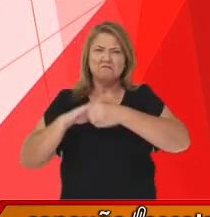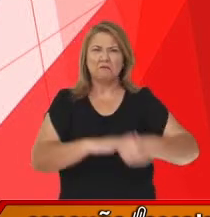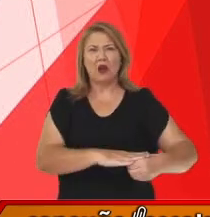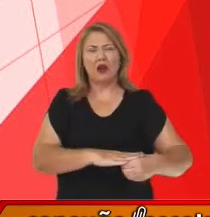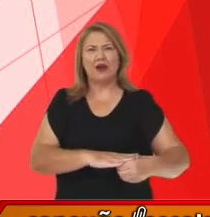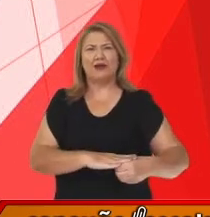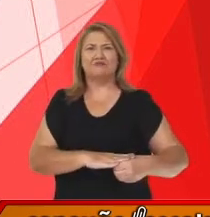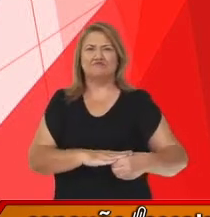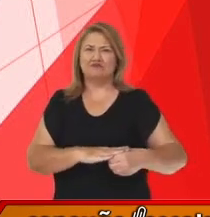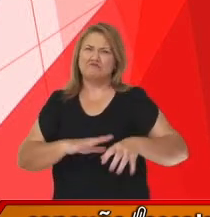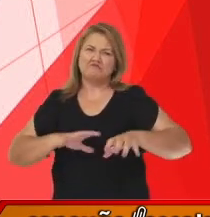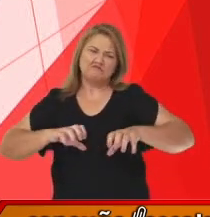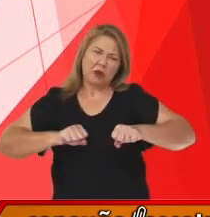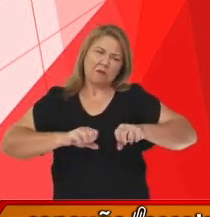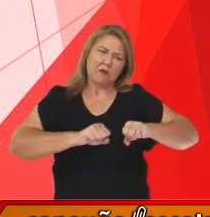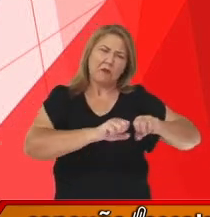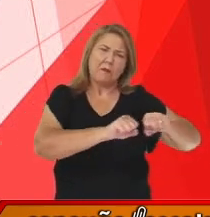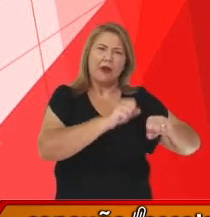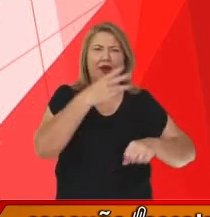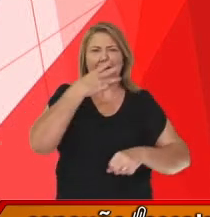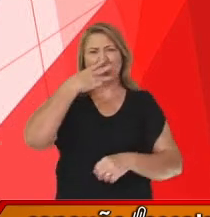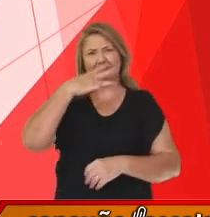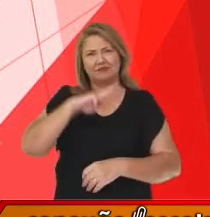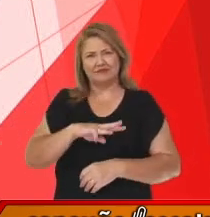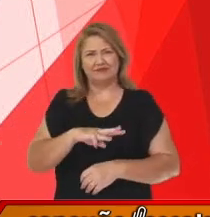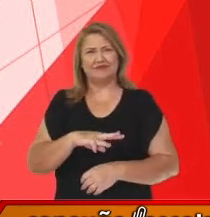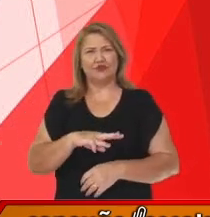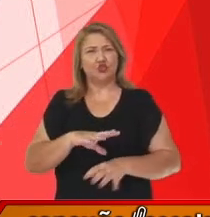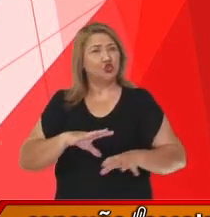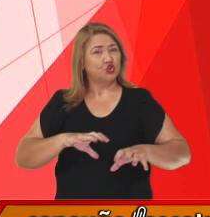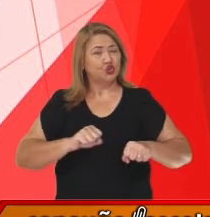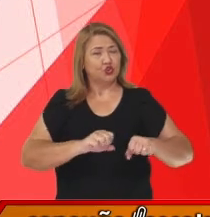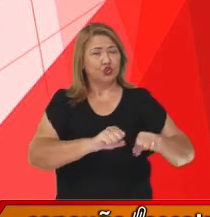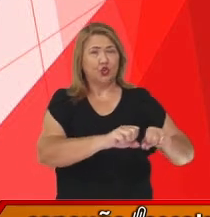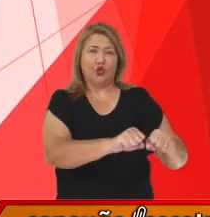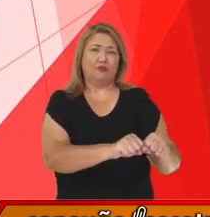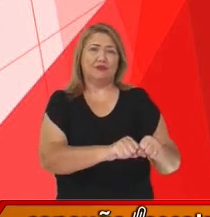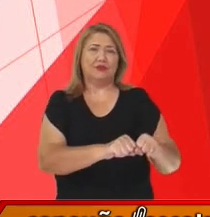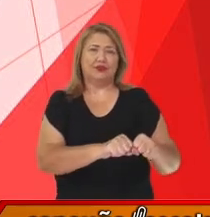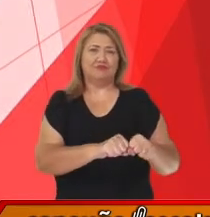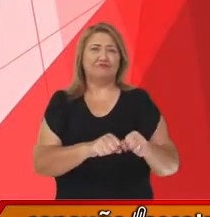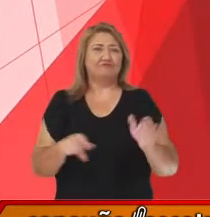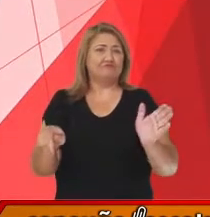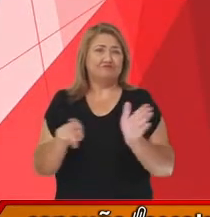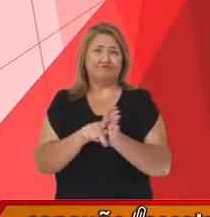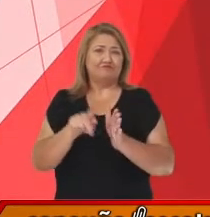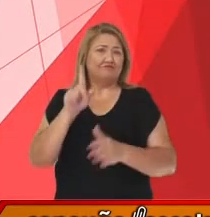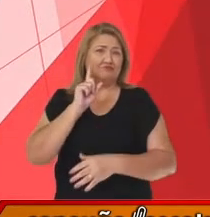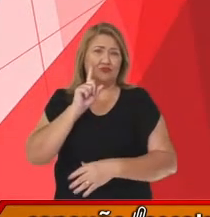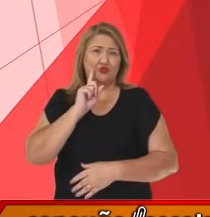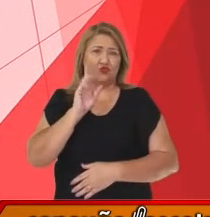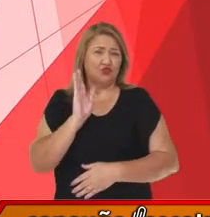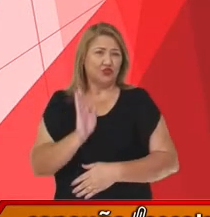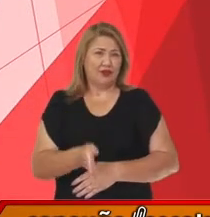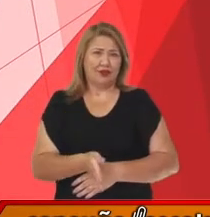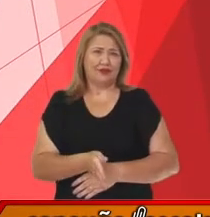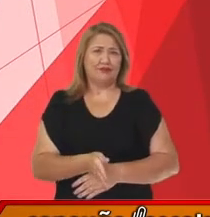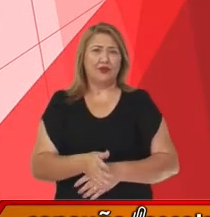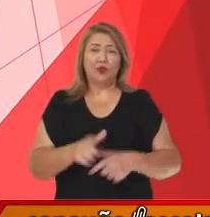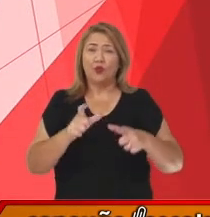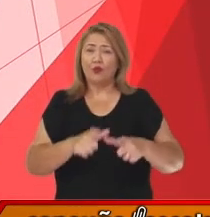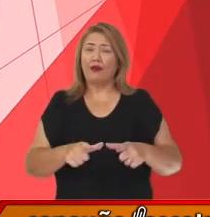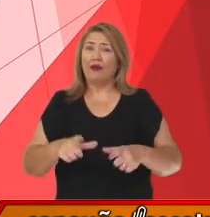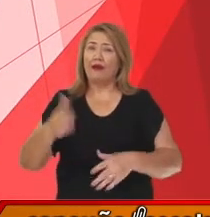eles avançam sobre o território mexicano, então tomando para si grande parte do território que